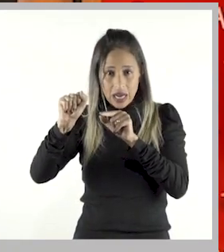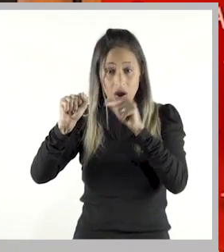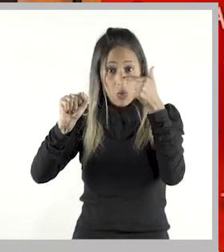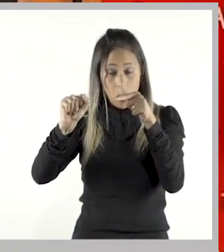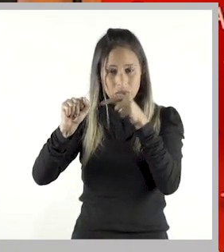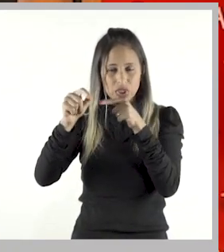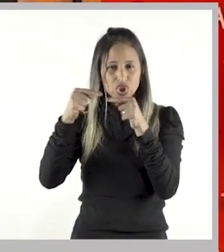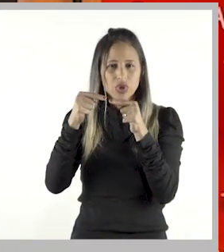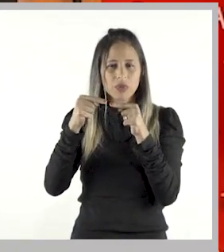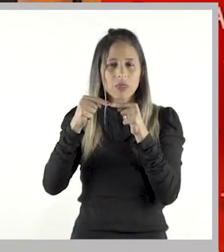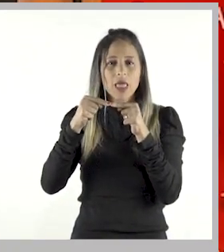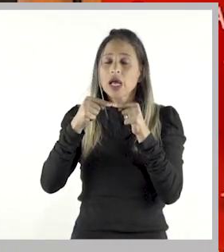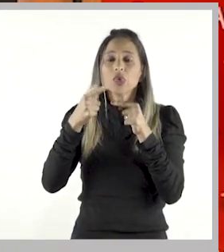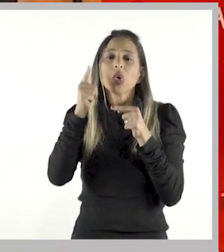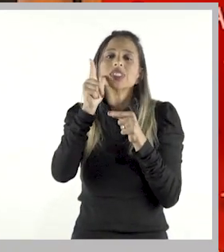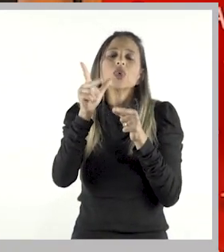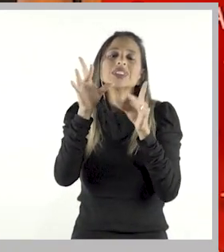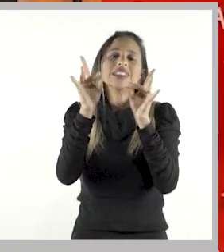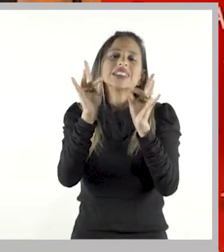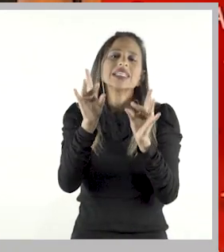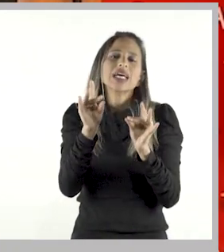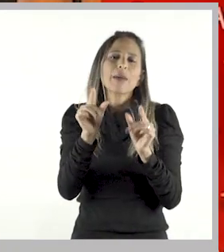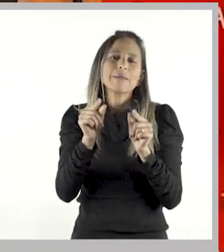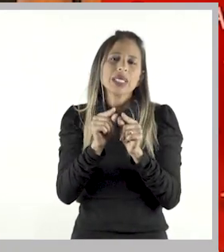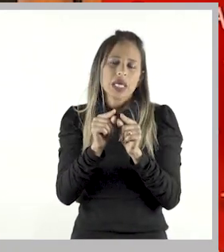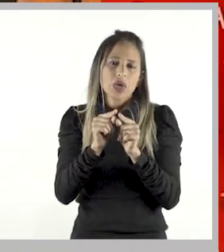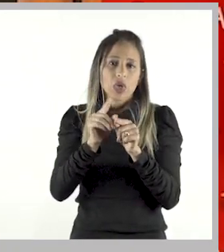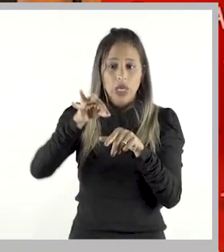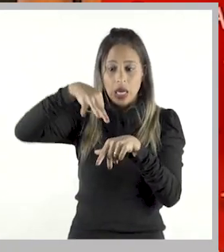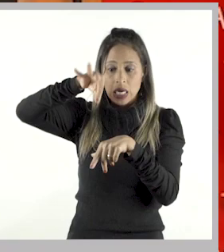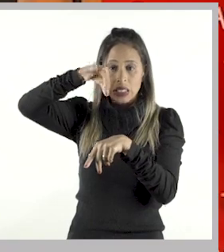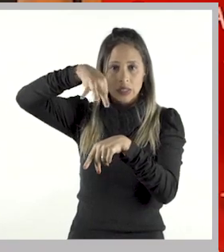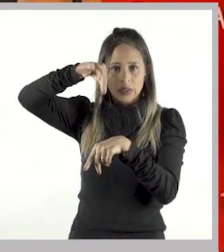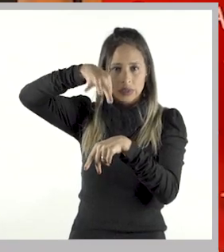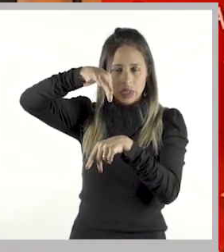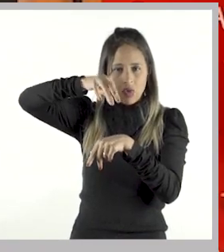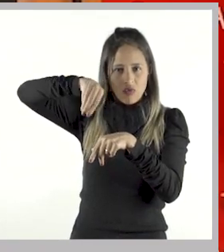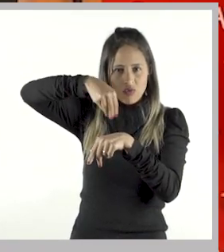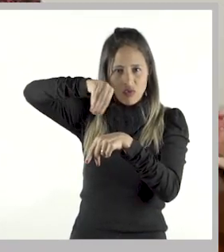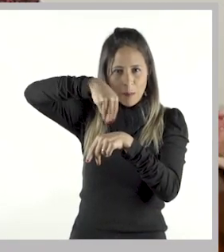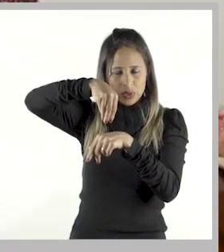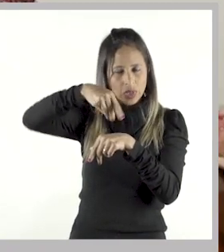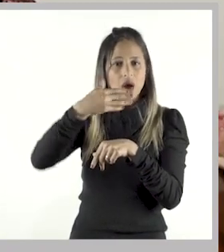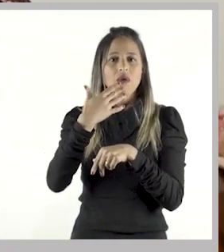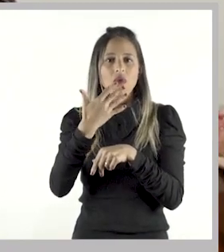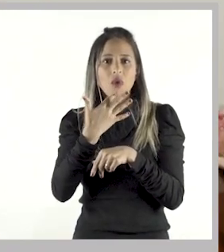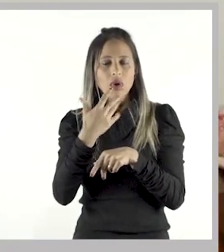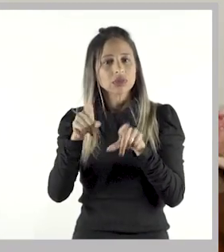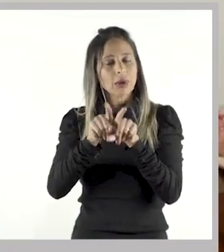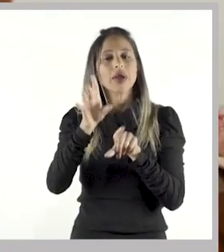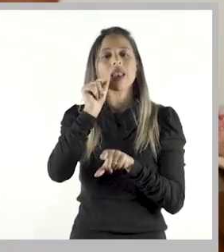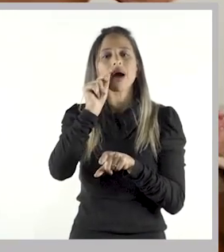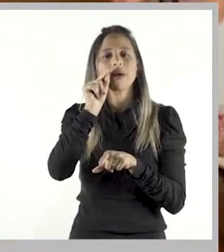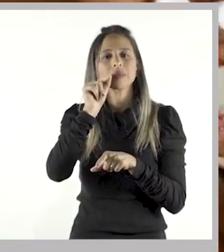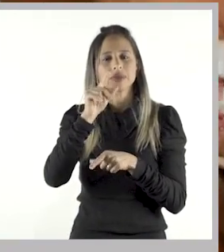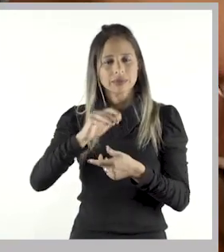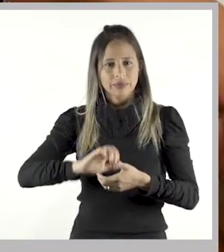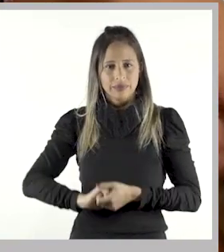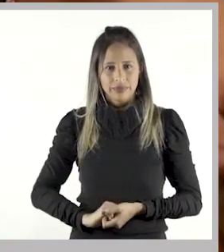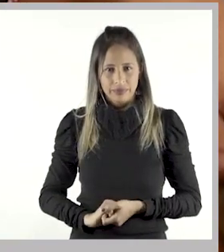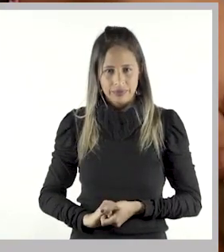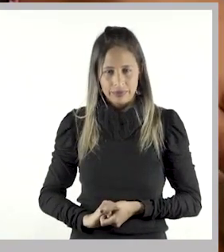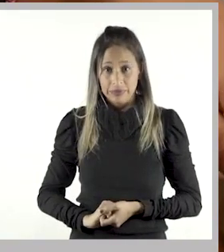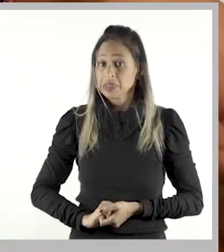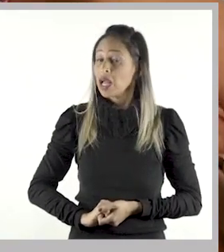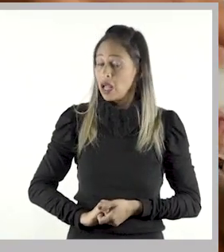tão pequenos no pincel. E aí eu vou misturar também lápis de cor, essas coisas. À medida que eu vou fazendo, eu vou pensando